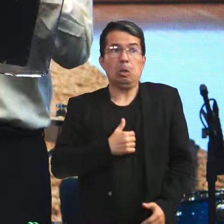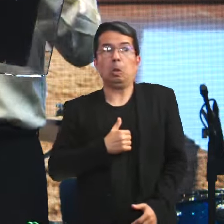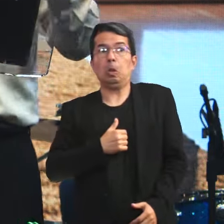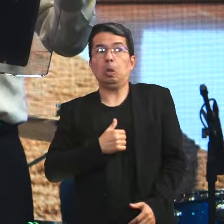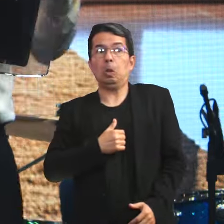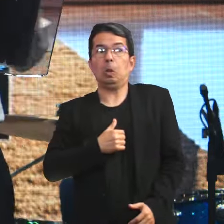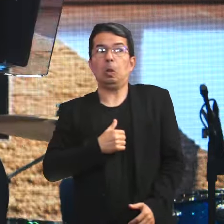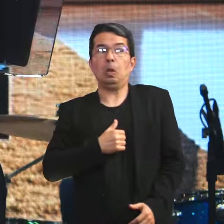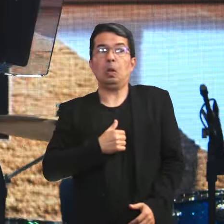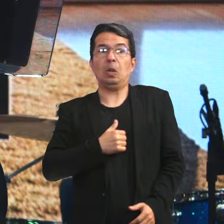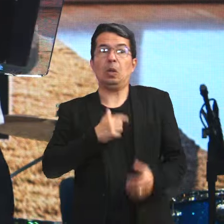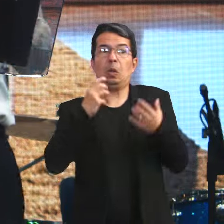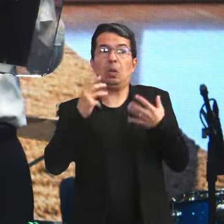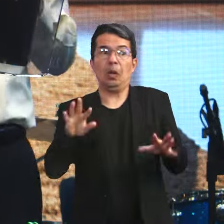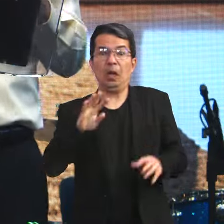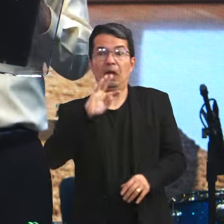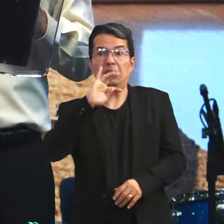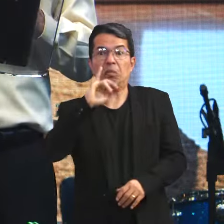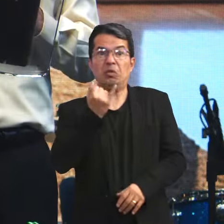podos sentir